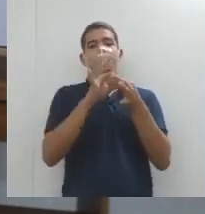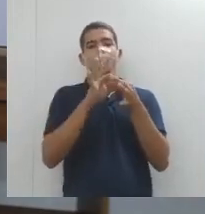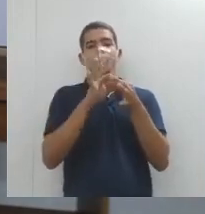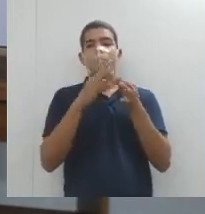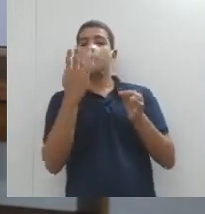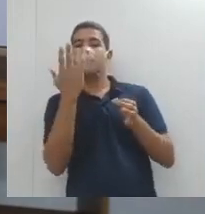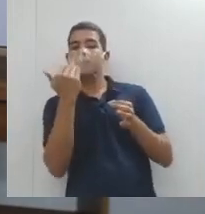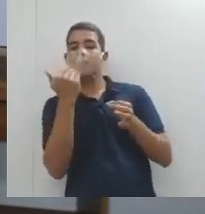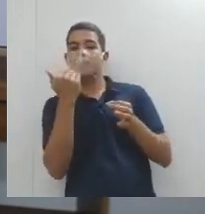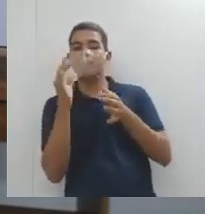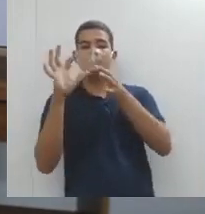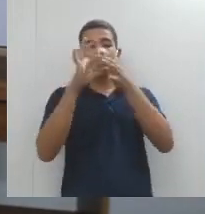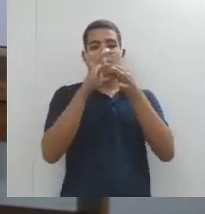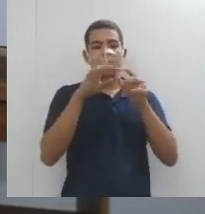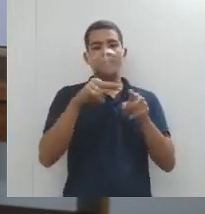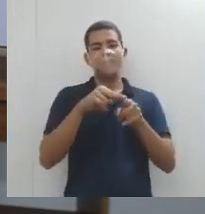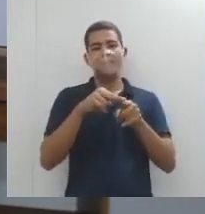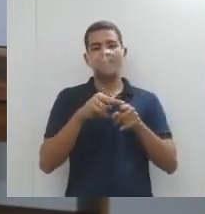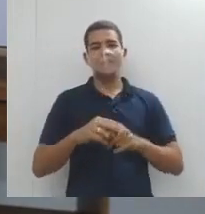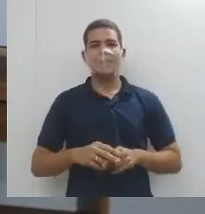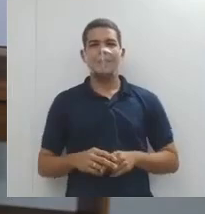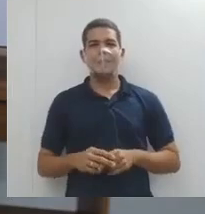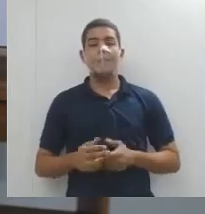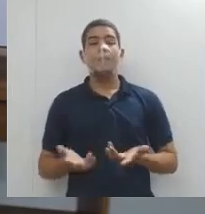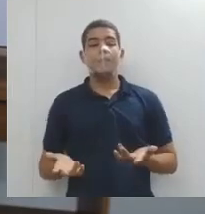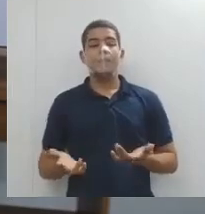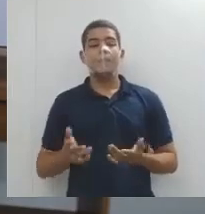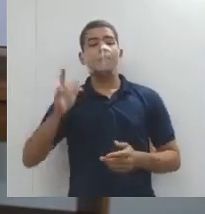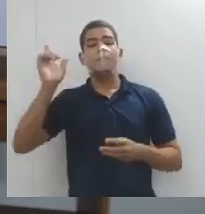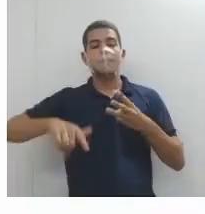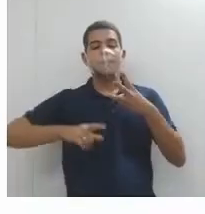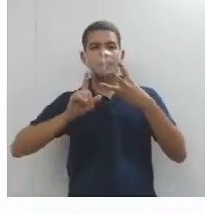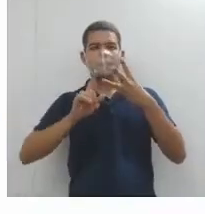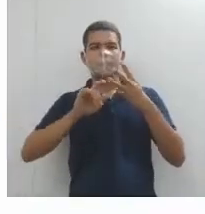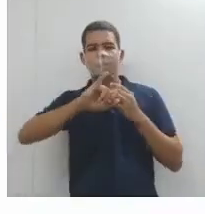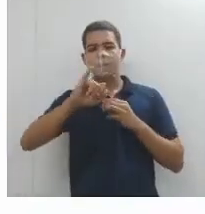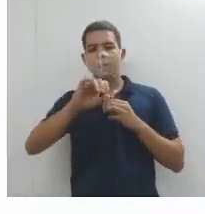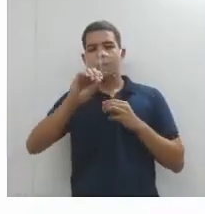tá? Vamos ao outro exemplo. Joana gosta.